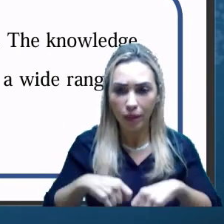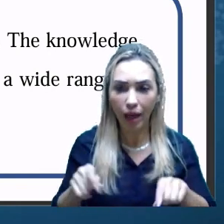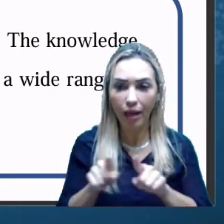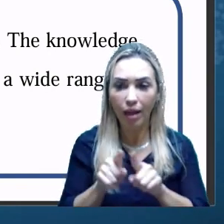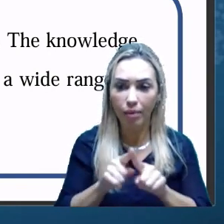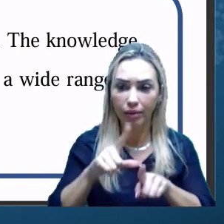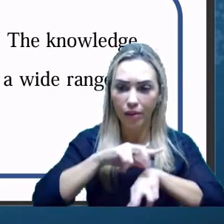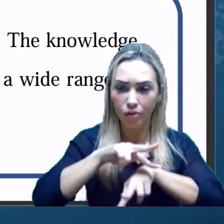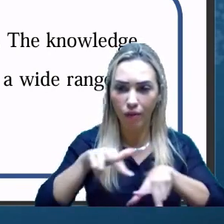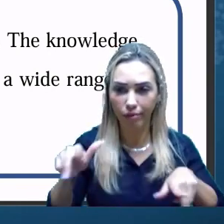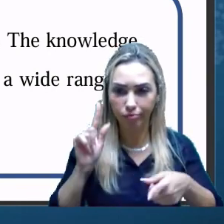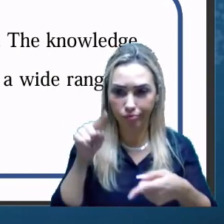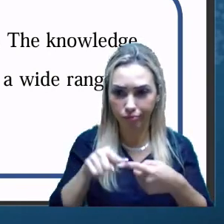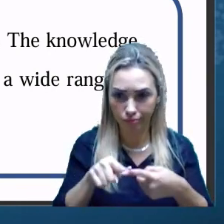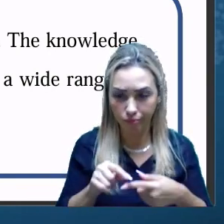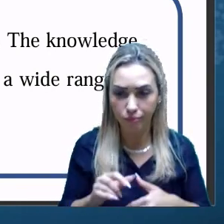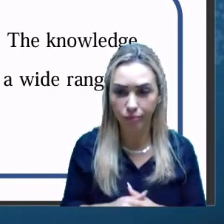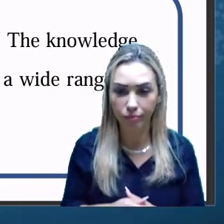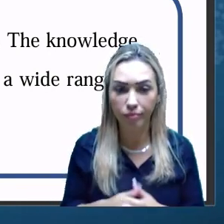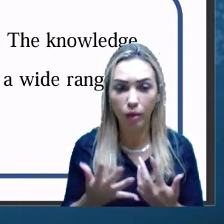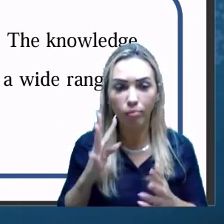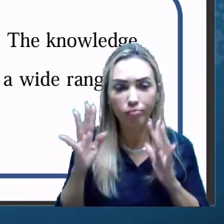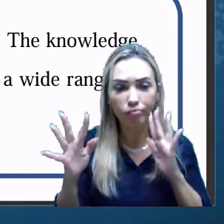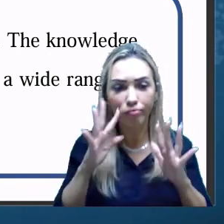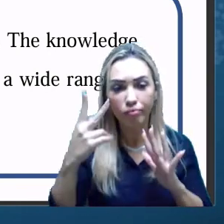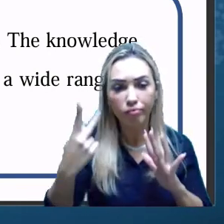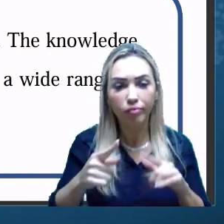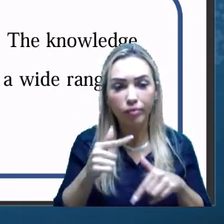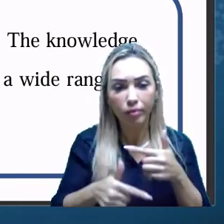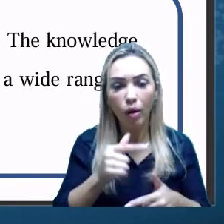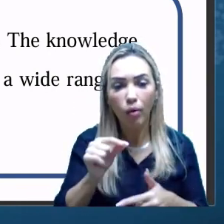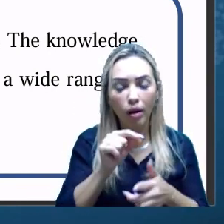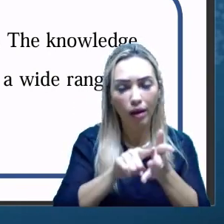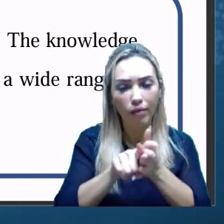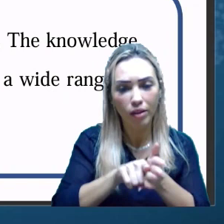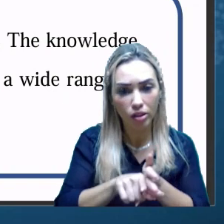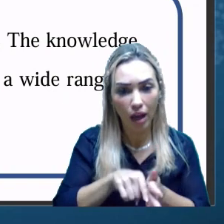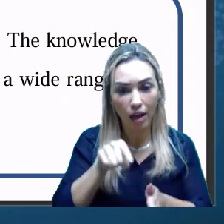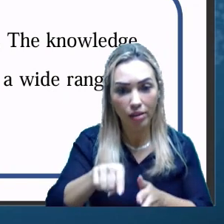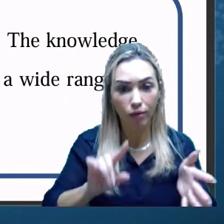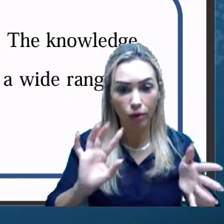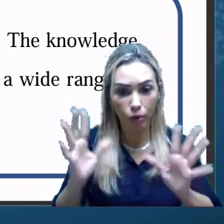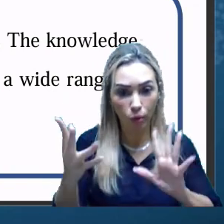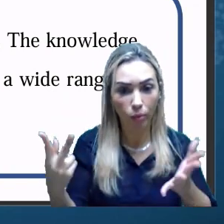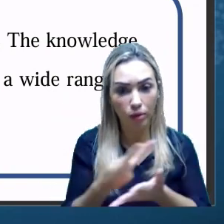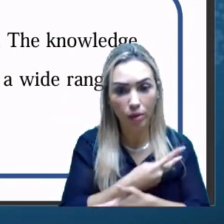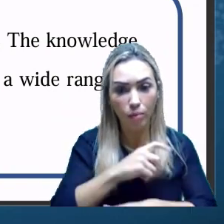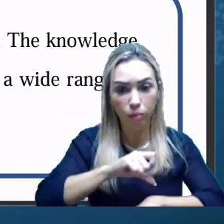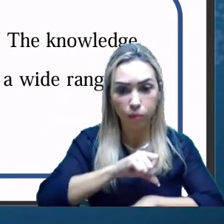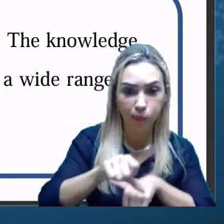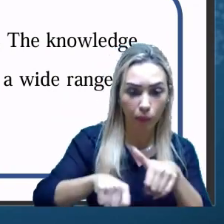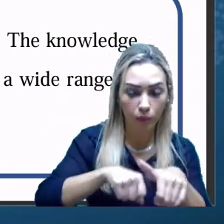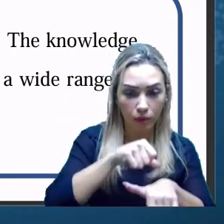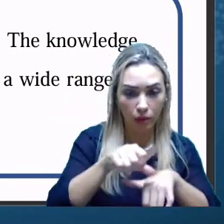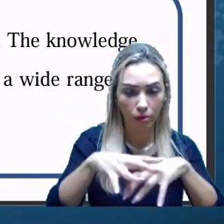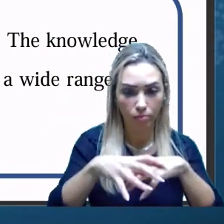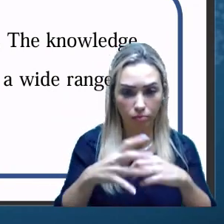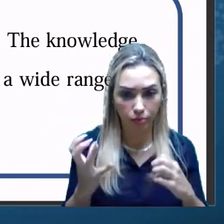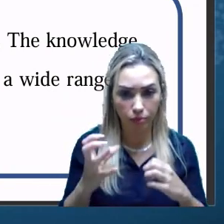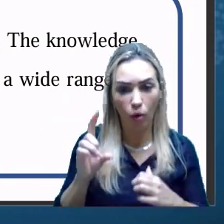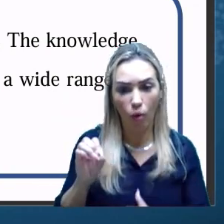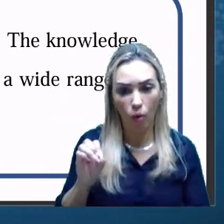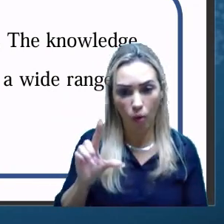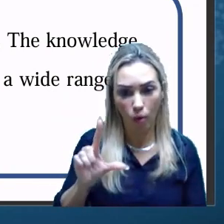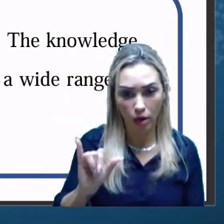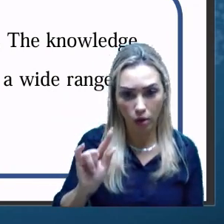multifunções. Como perspectiva, nesse trabalho, nós pretendemos investigar esse fenômeno, né, de desnaturação e dissociação desses oligômeros e lembrar